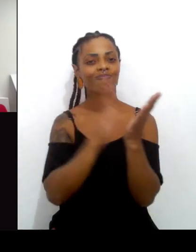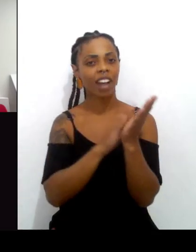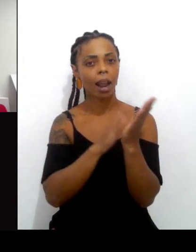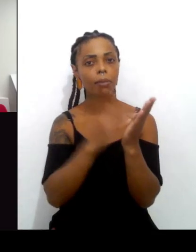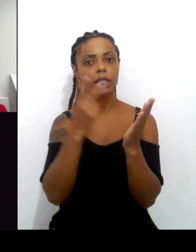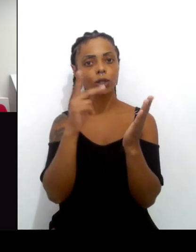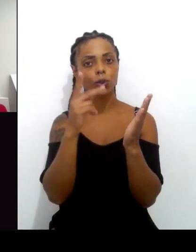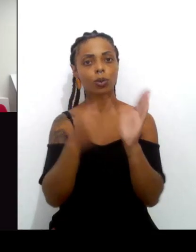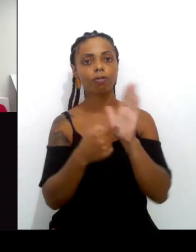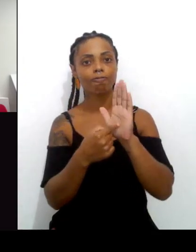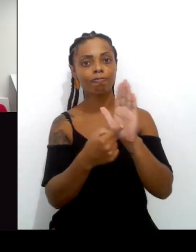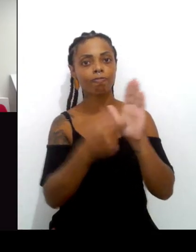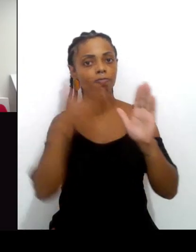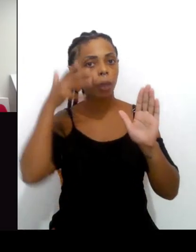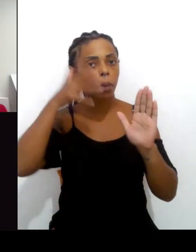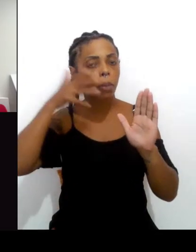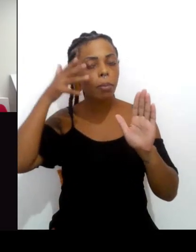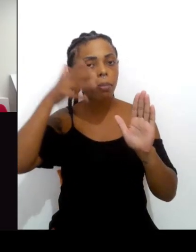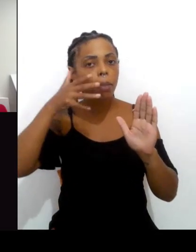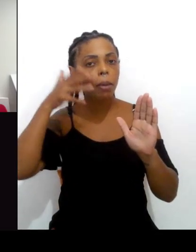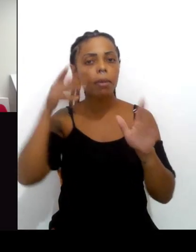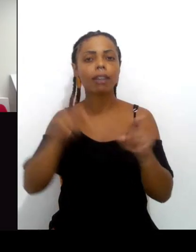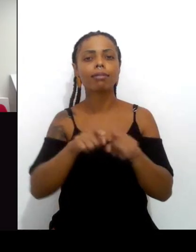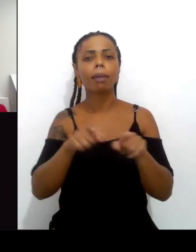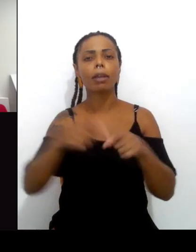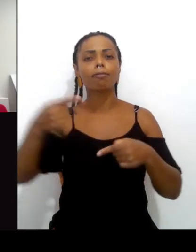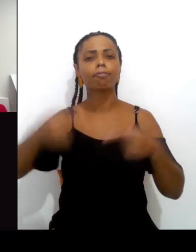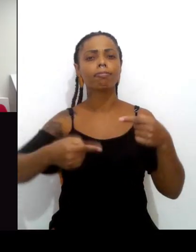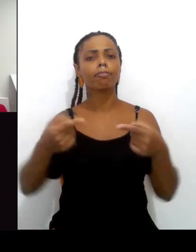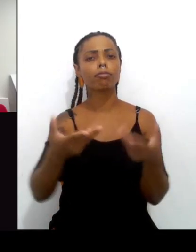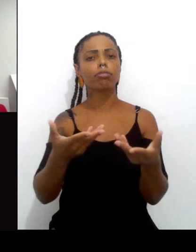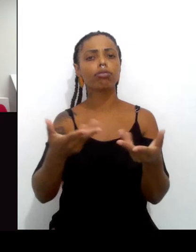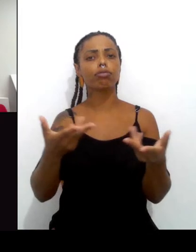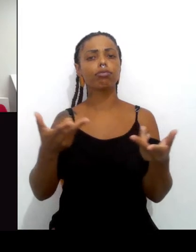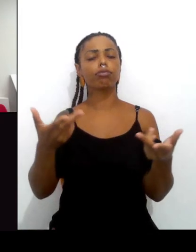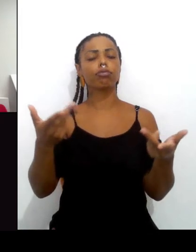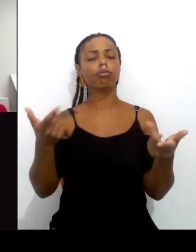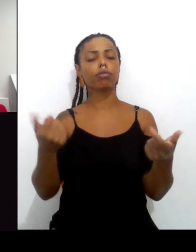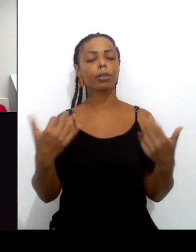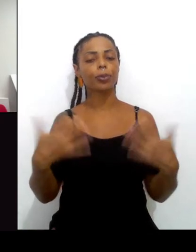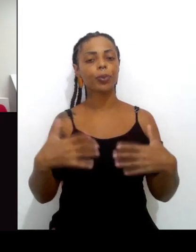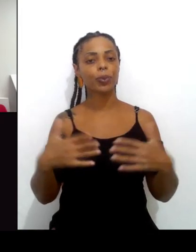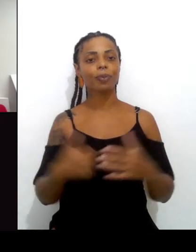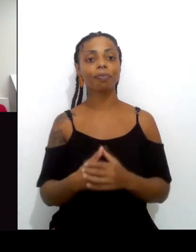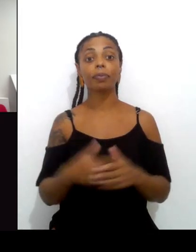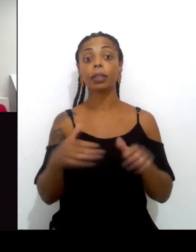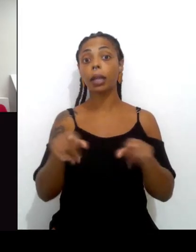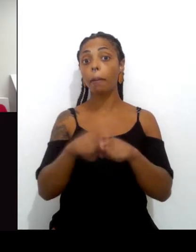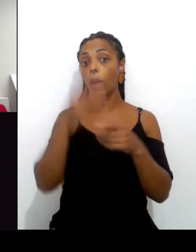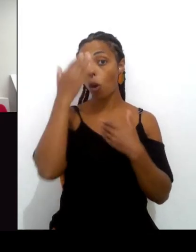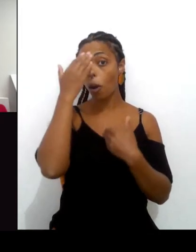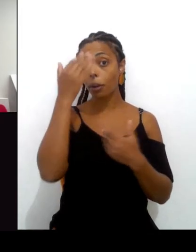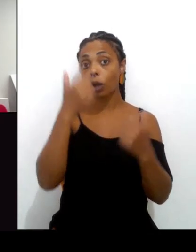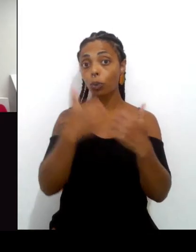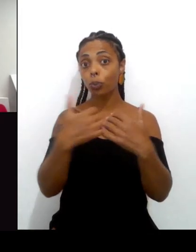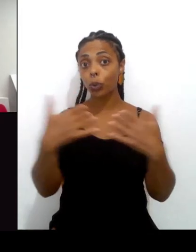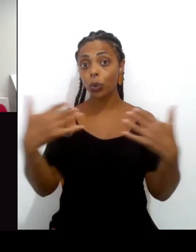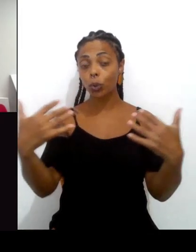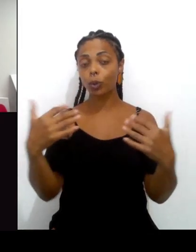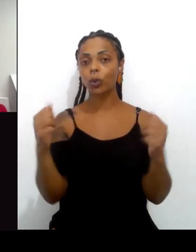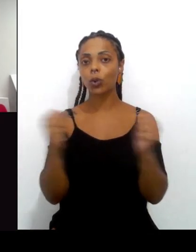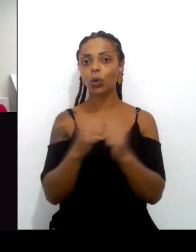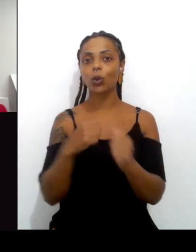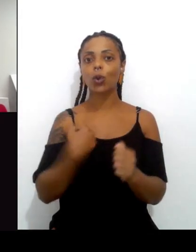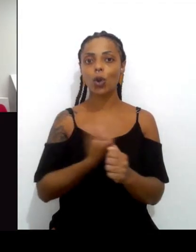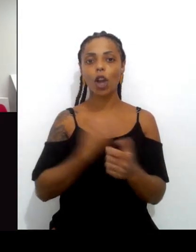apresentações né E pelo rico debate que a gente teve Agradeço ao público também que teve aqui com a gente até